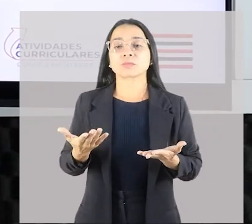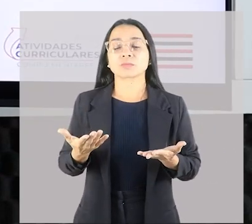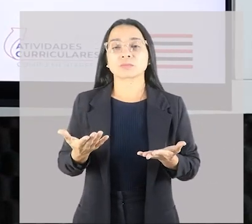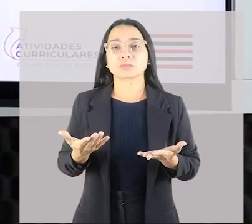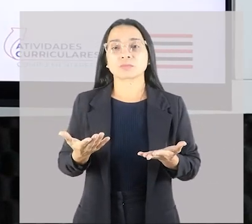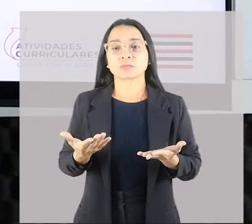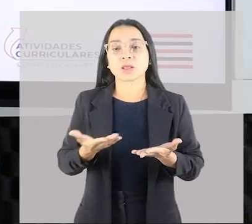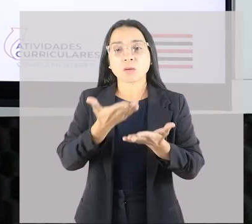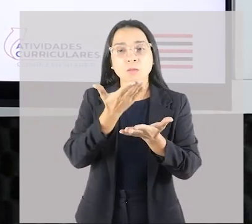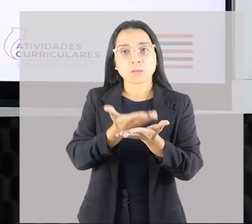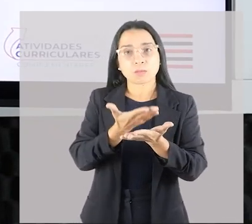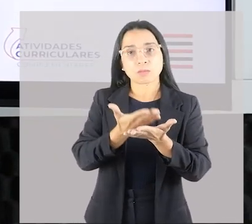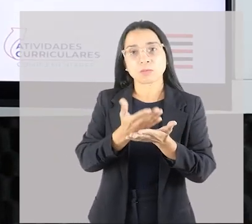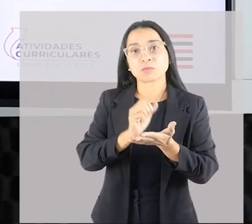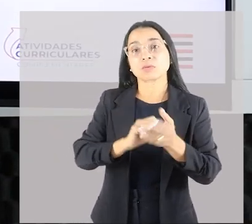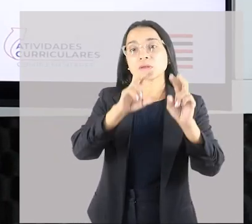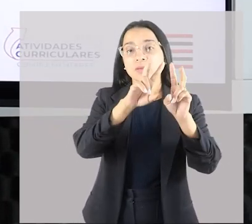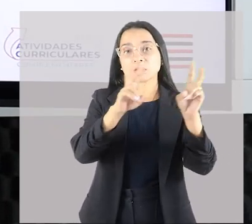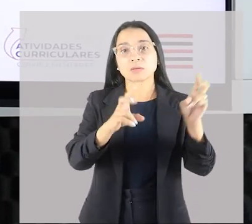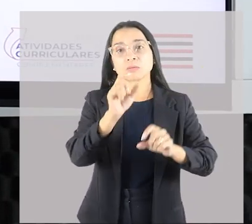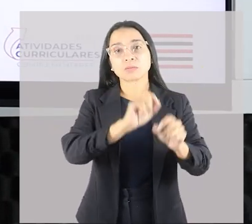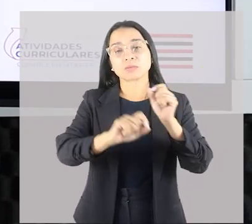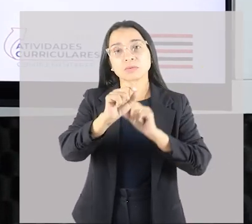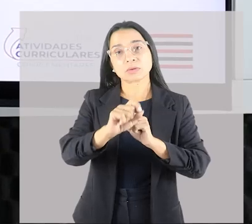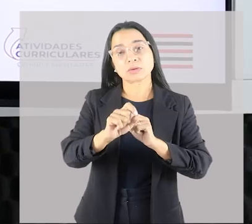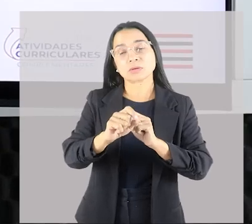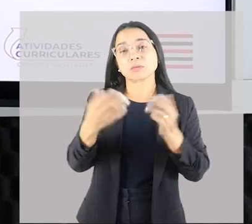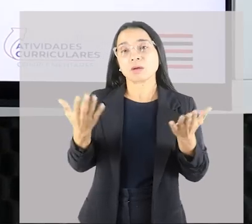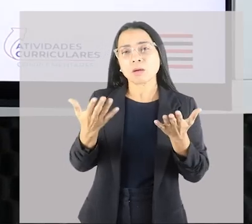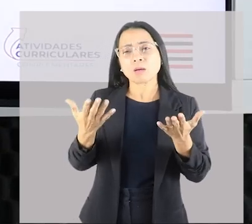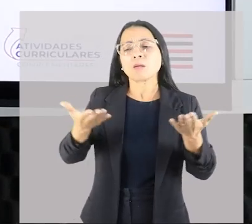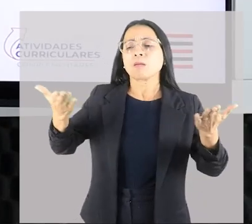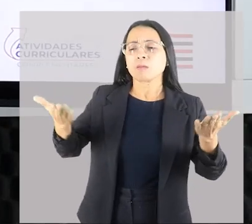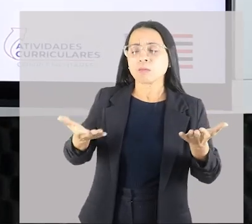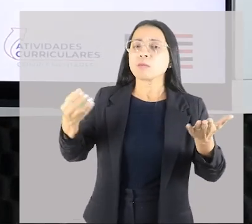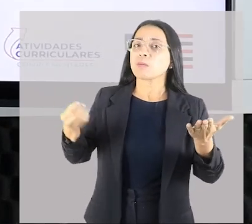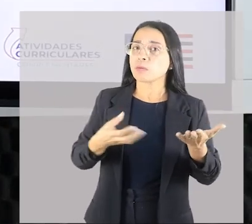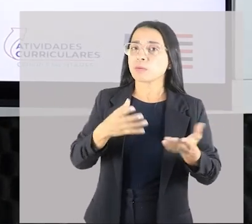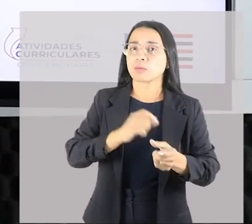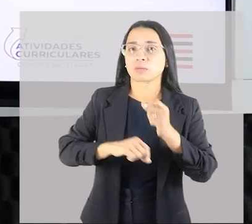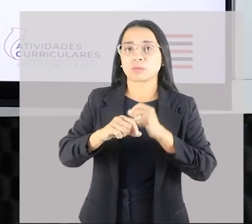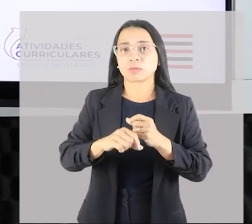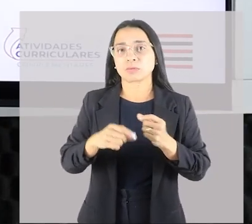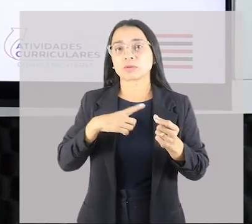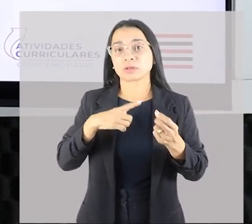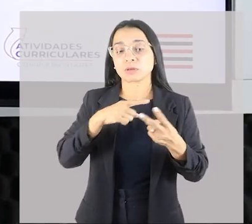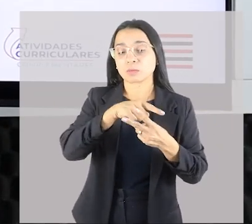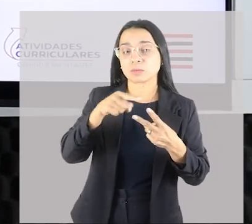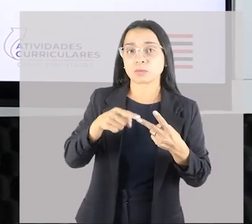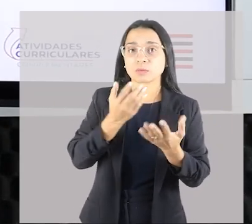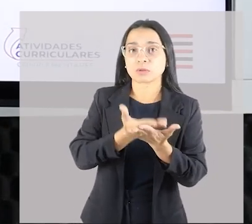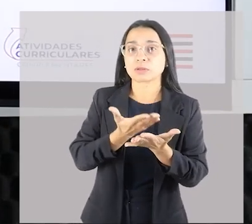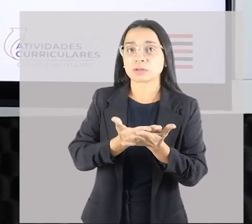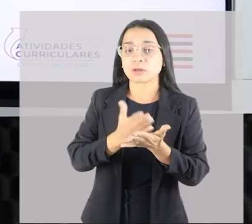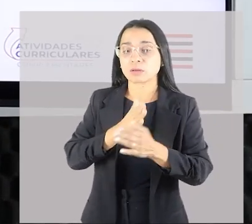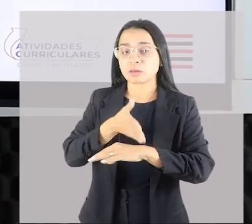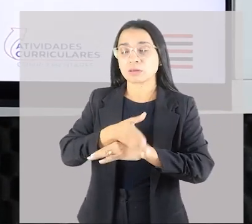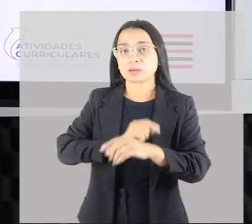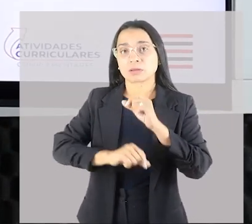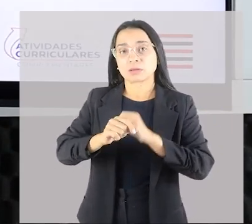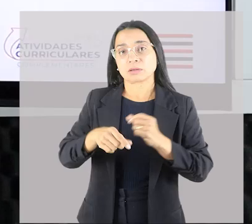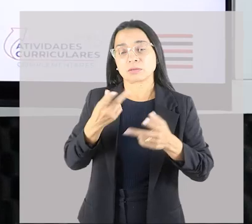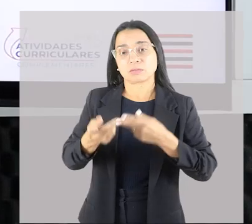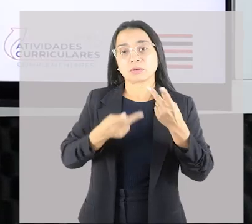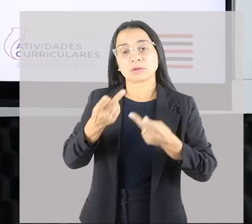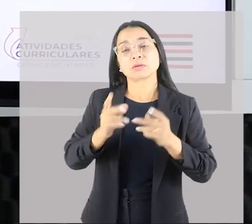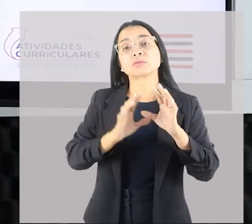nós vamos falar sobre uma temática muito atual, tá certo? Nós teremos aí duas aulas inseridas falando sobre